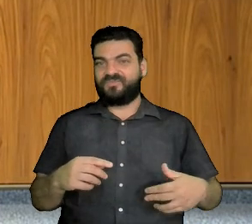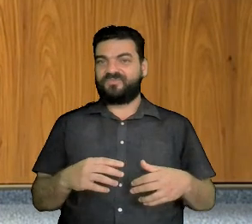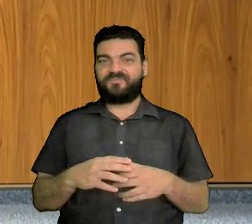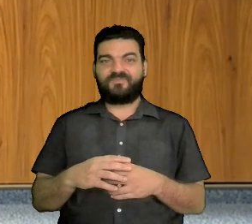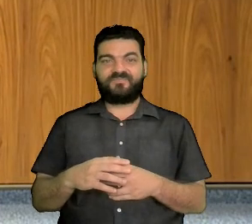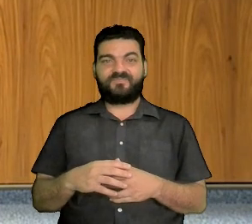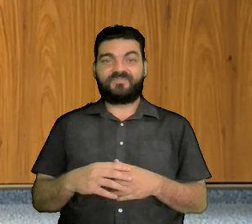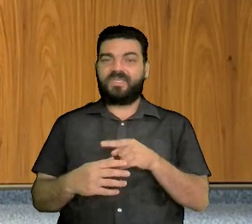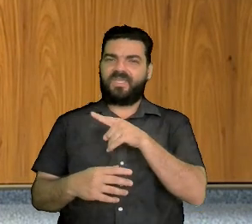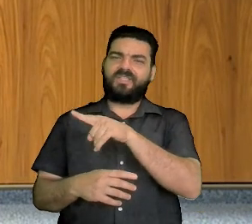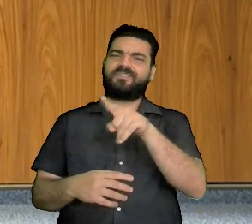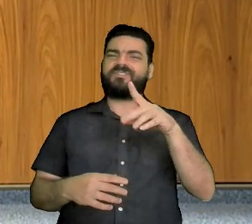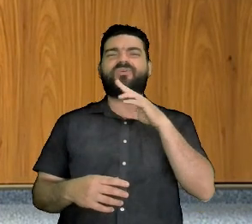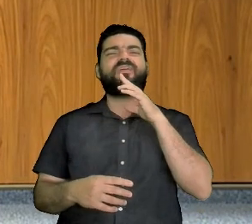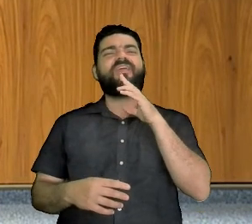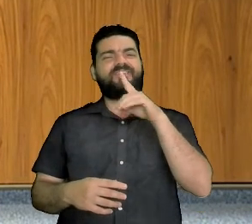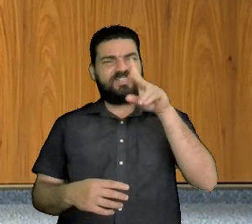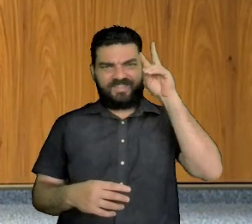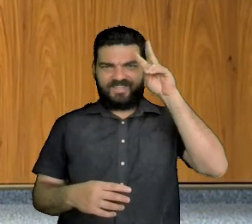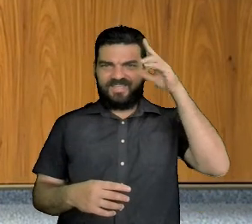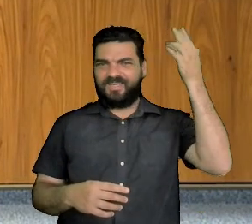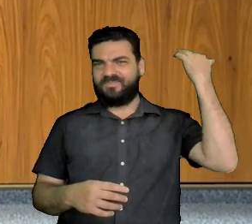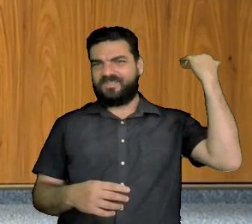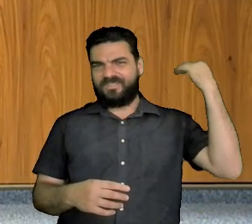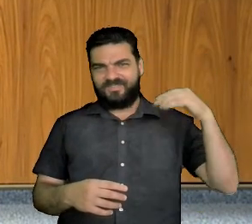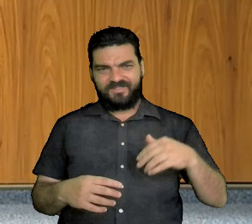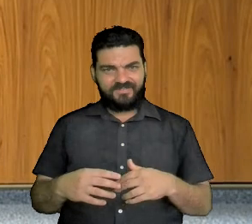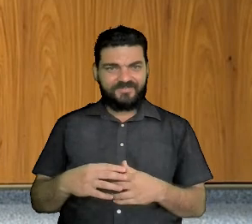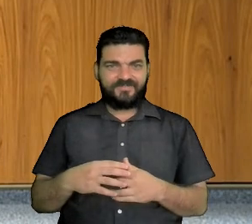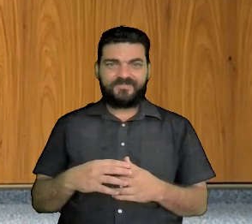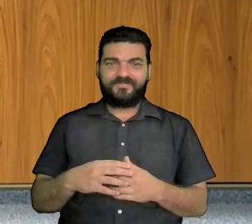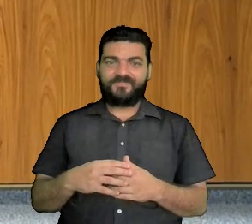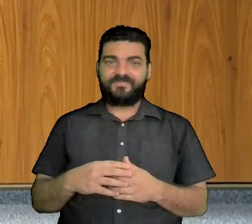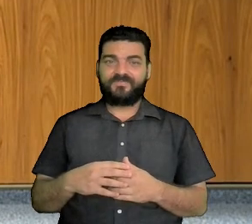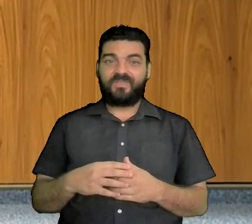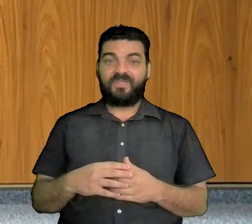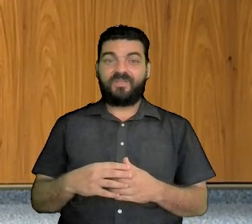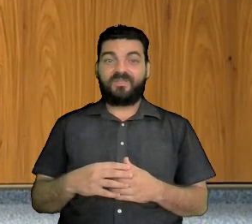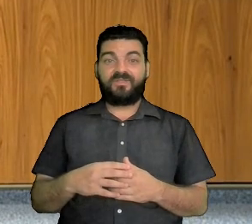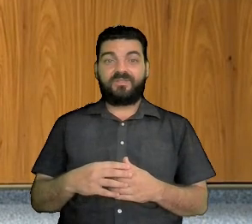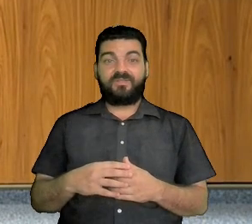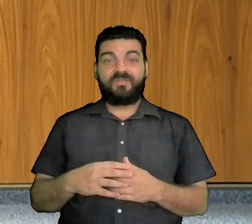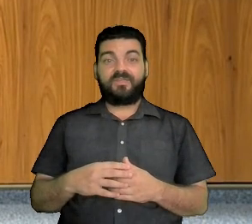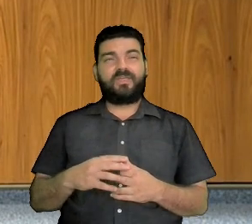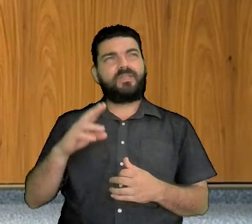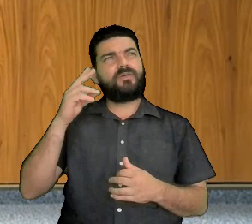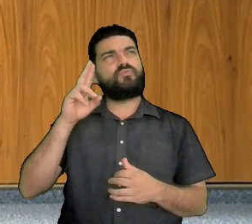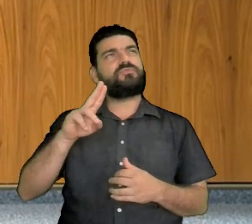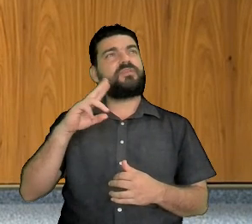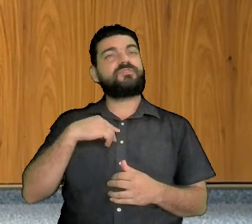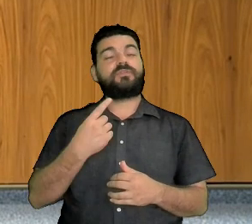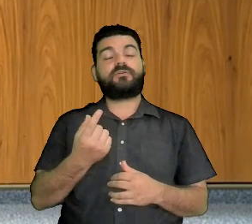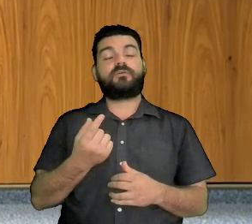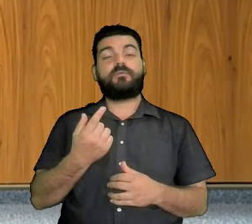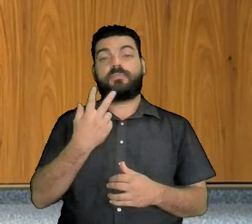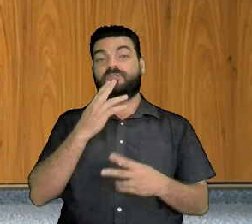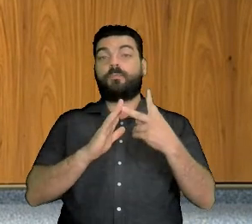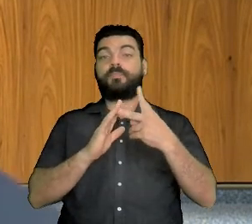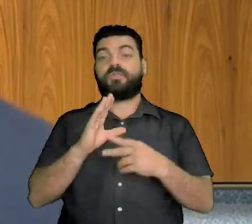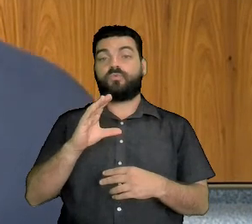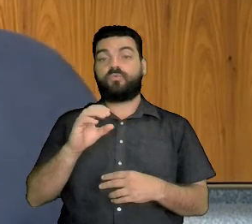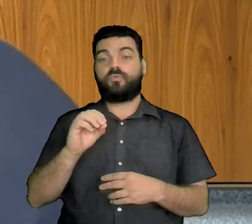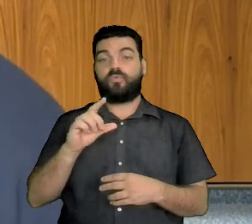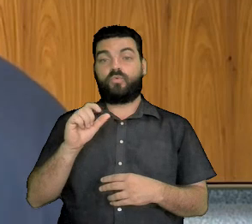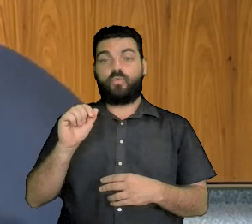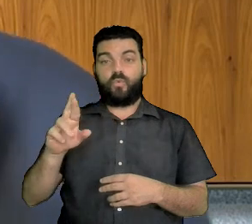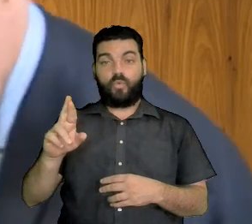daí, a doutora Vera Jukovski também, minha colega, querida amiga e colega de concurso, nós éramos no auge do